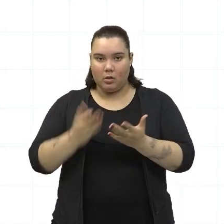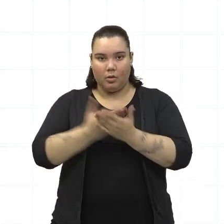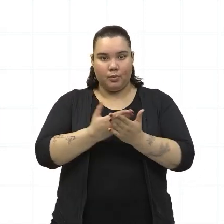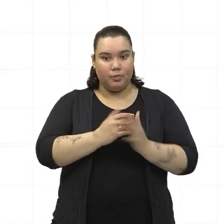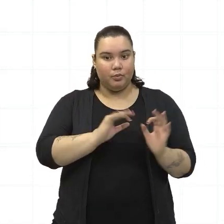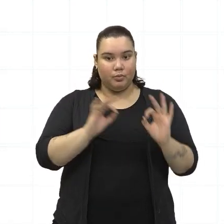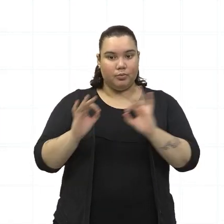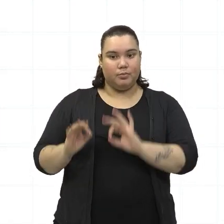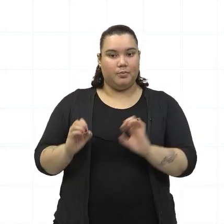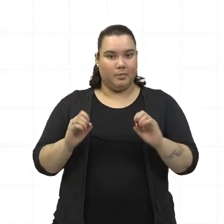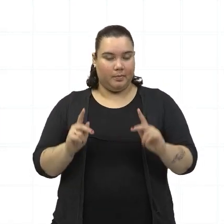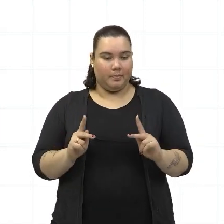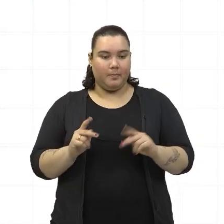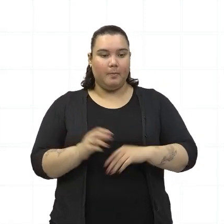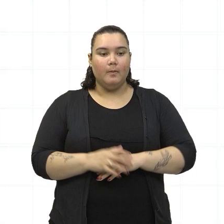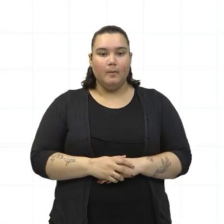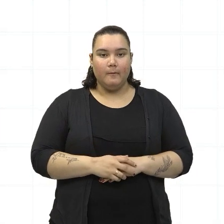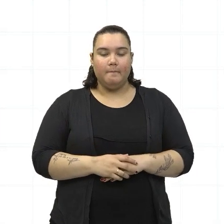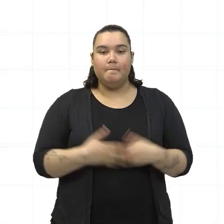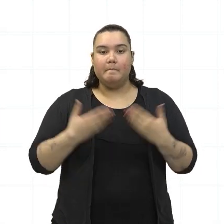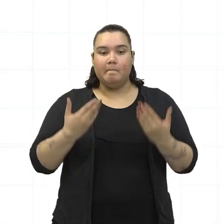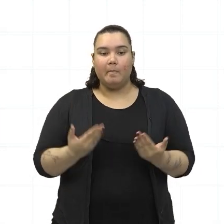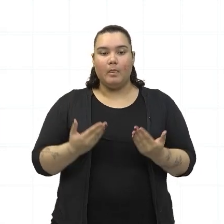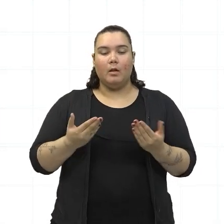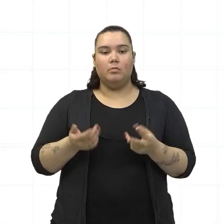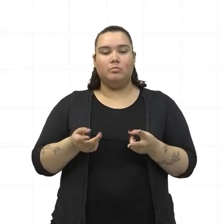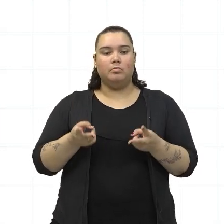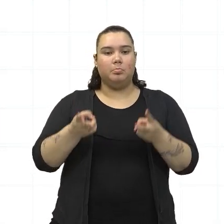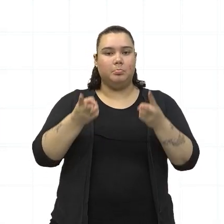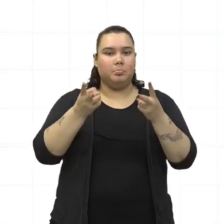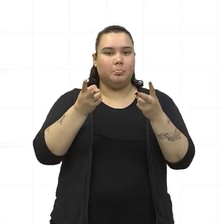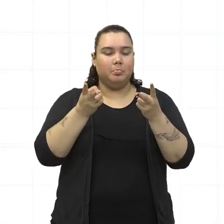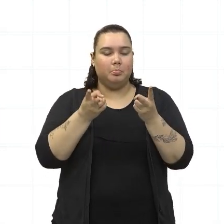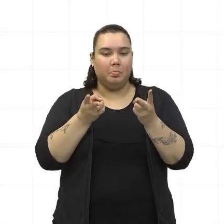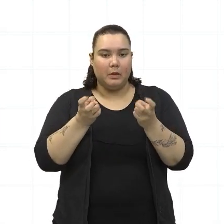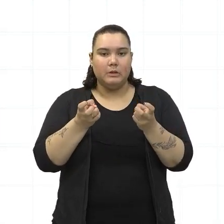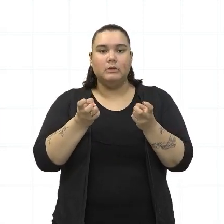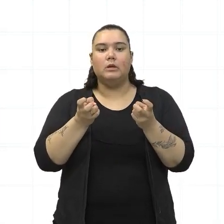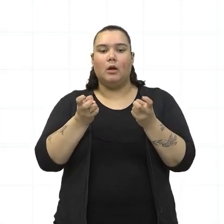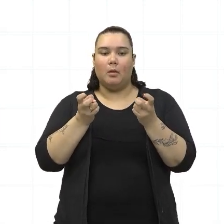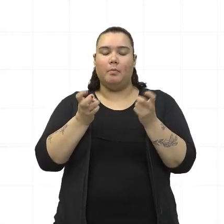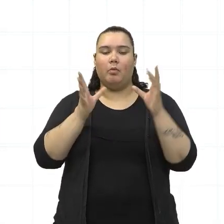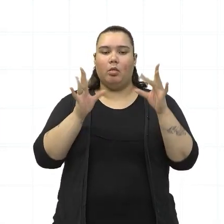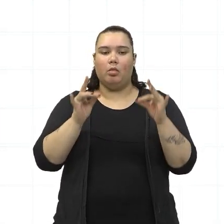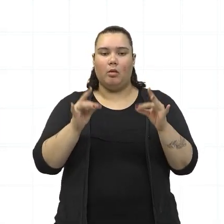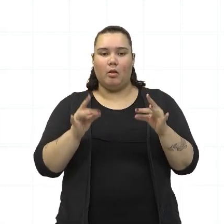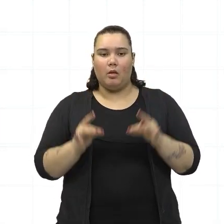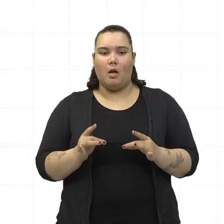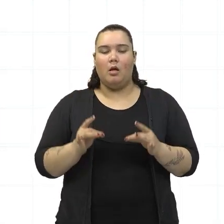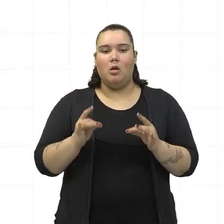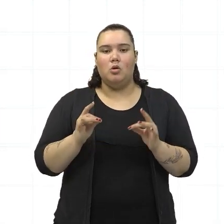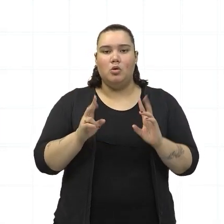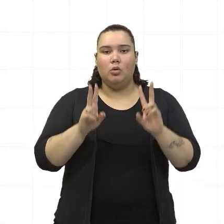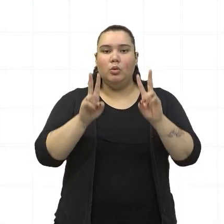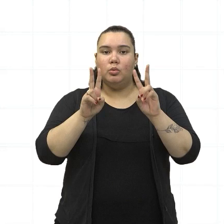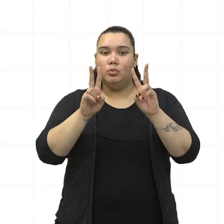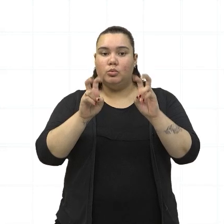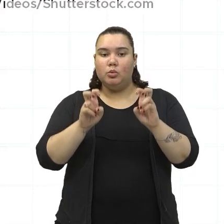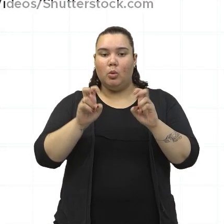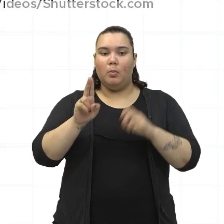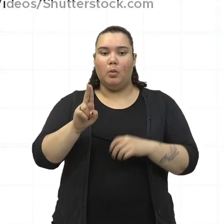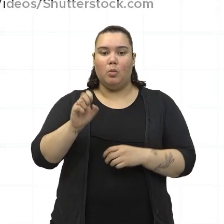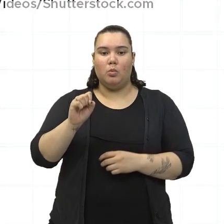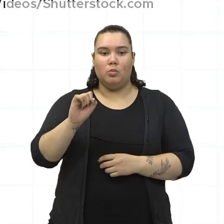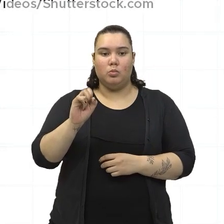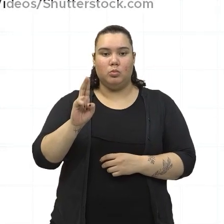nossa aula. Então a gente observa um pouco mais aí dessa situação, das usinas hidrelétricas no Brasil. A